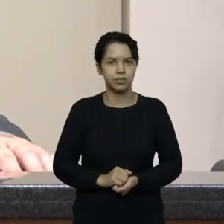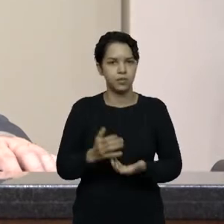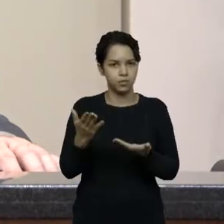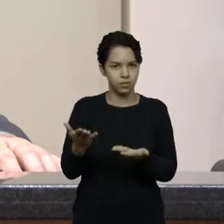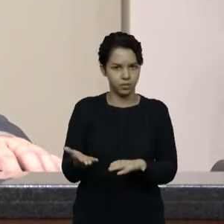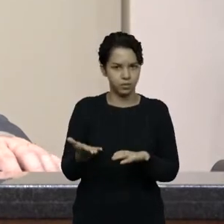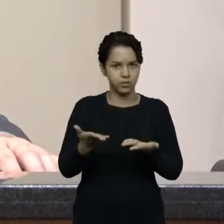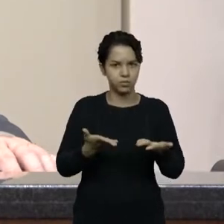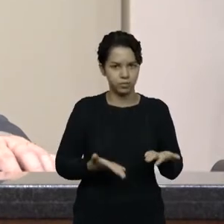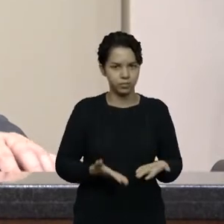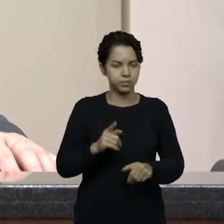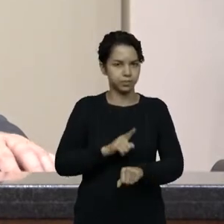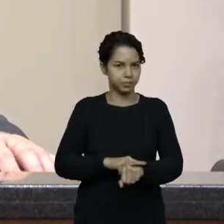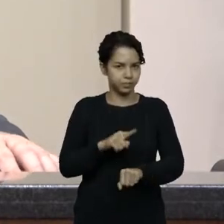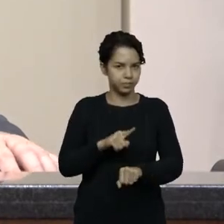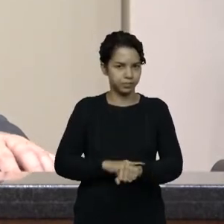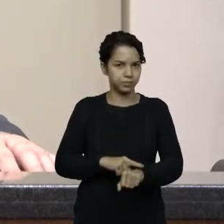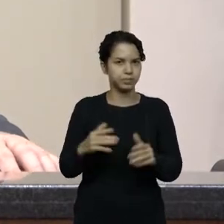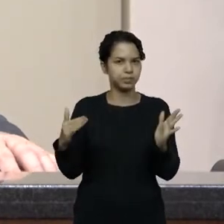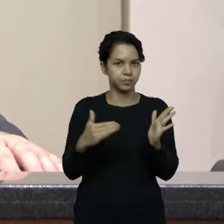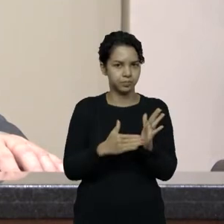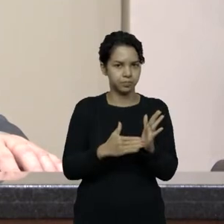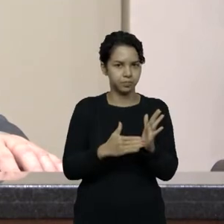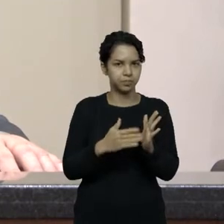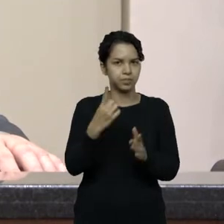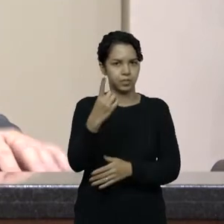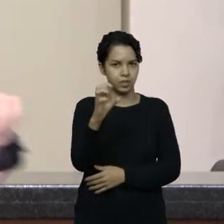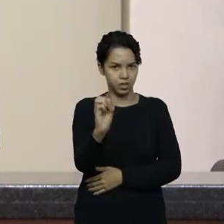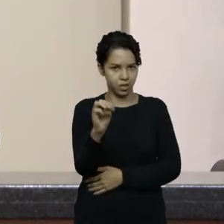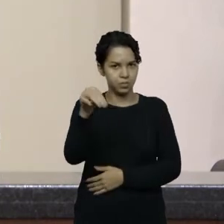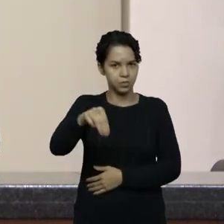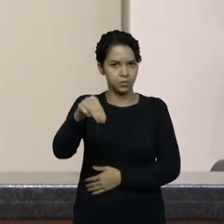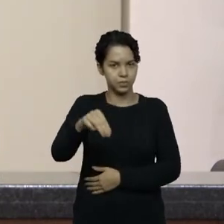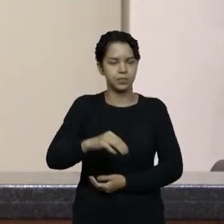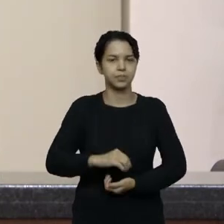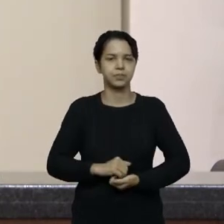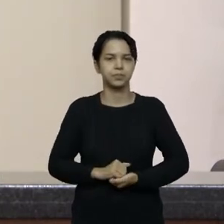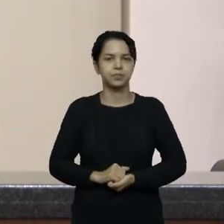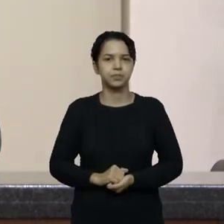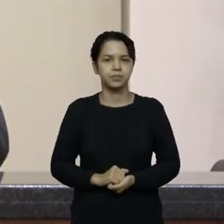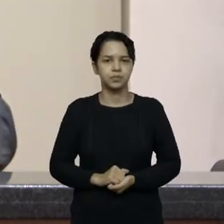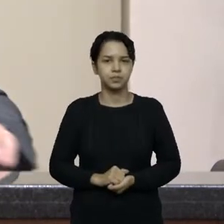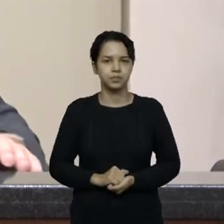a tem o tempo de até 10 minutos